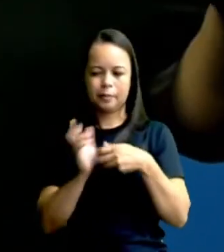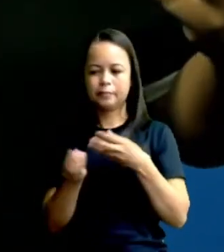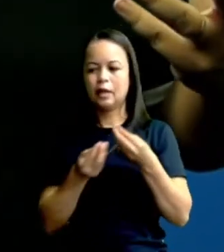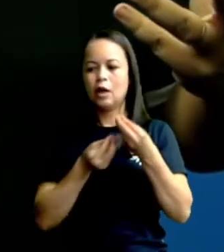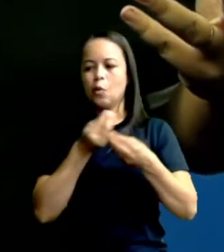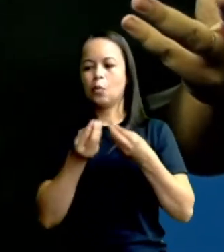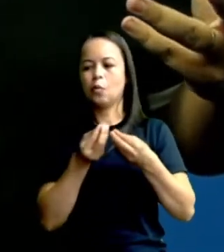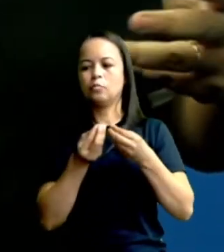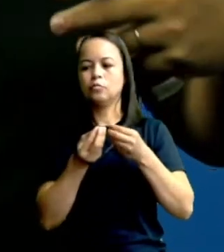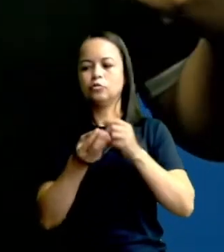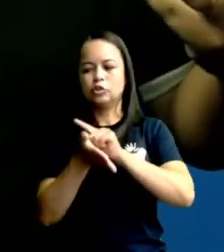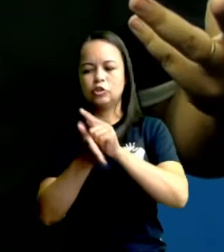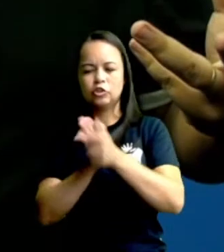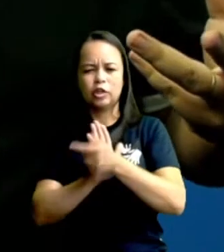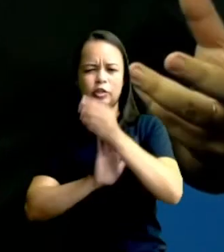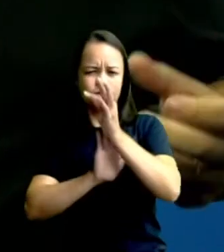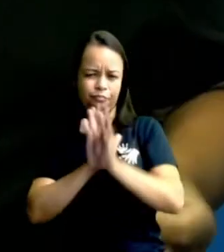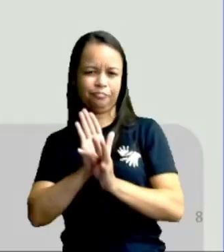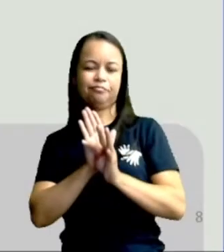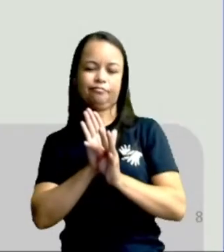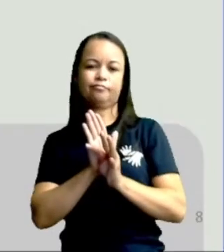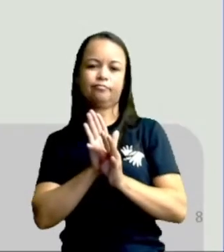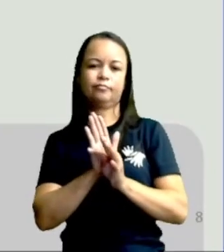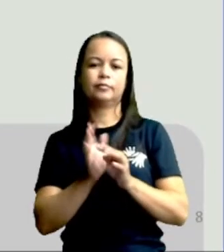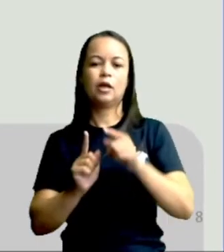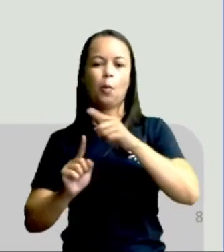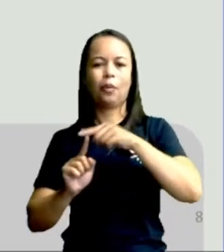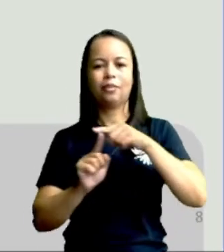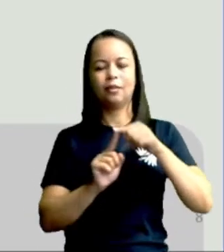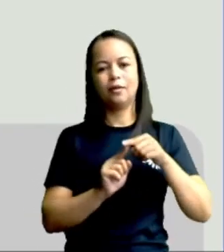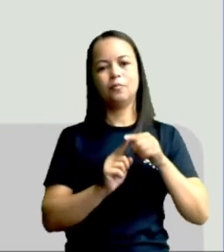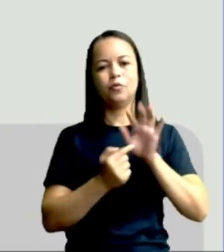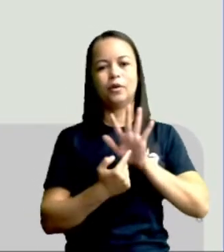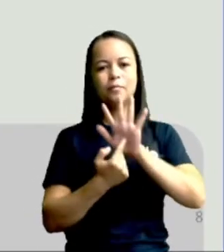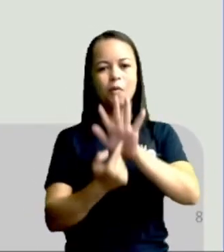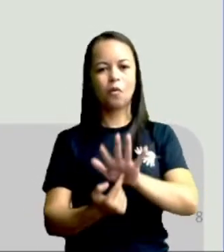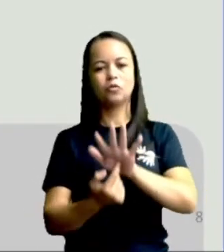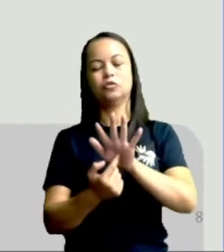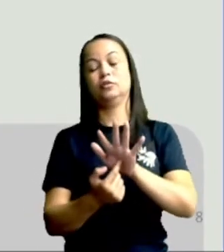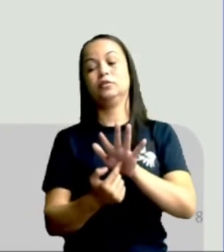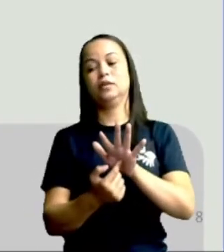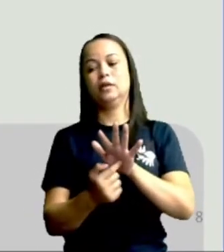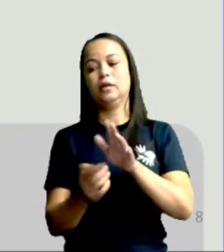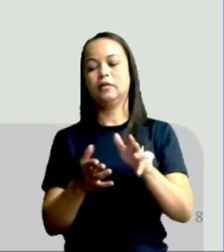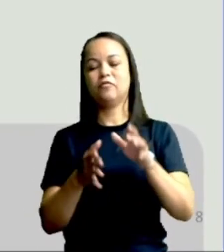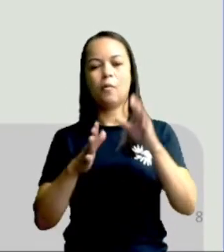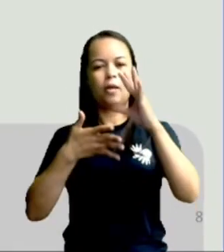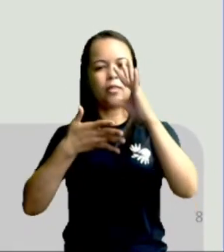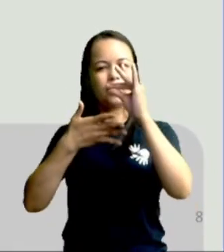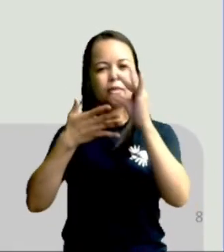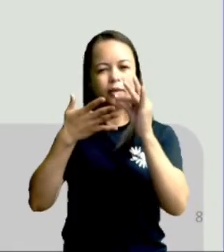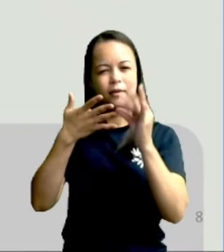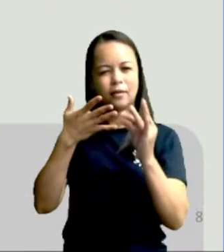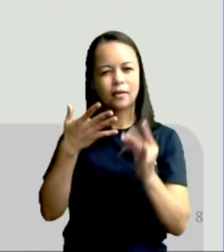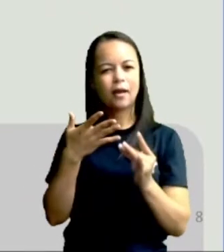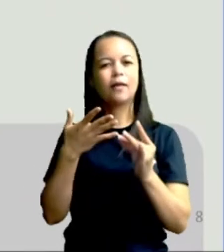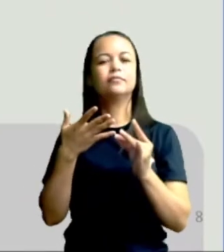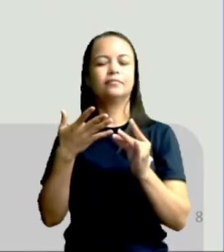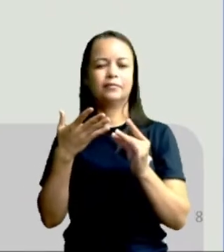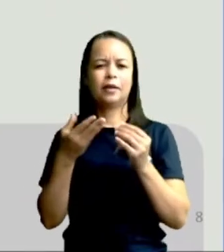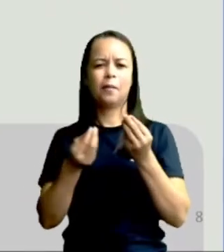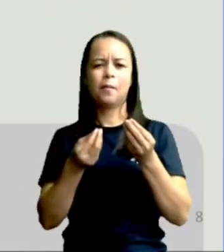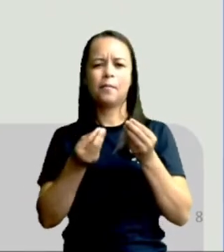um tipo textual, um tipo de texto, né? Que apresenta essas formas detalhadas, né? Passo a